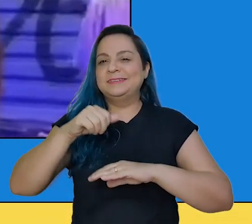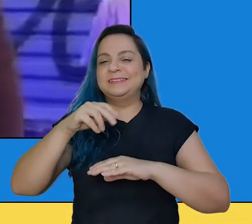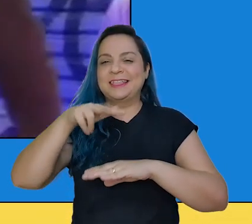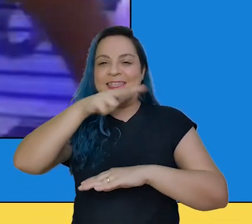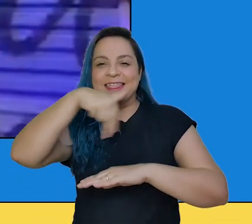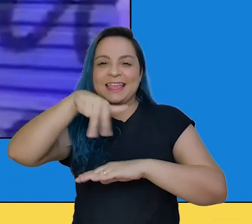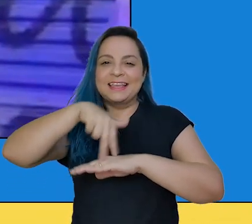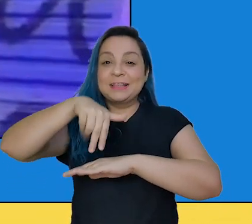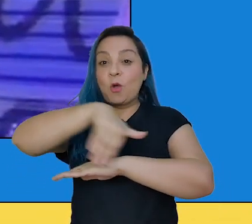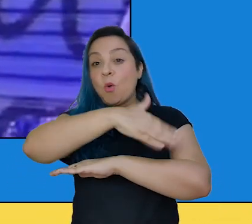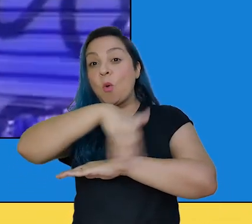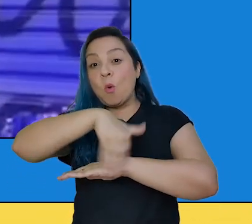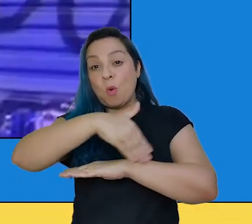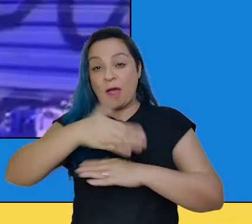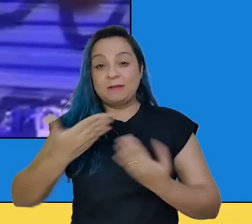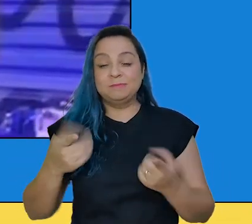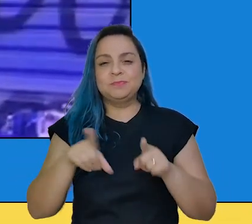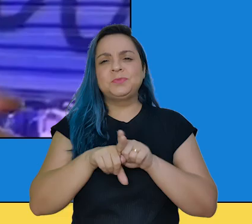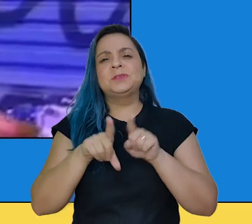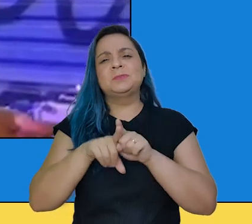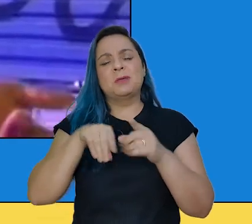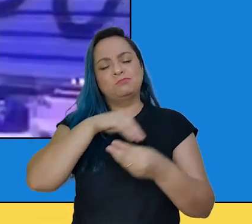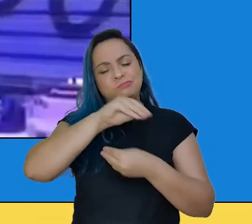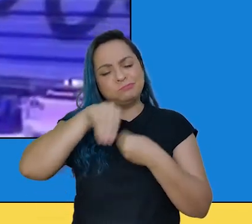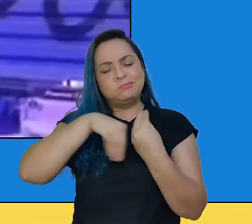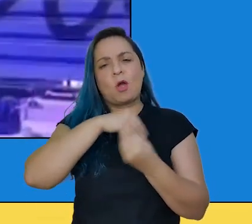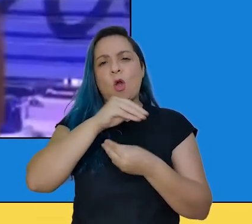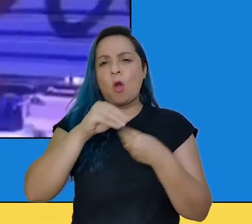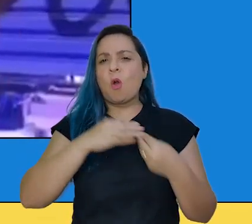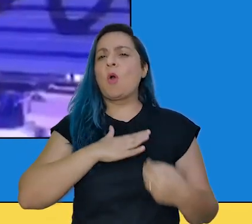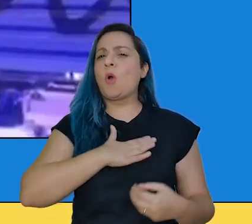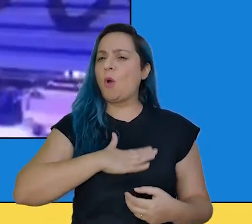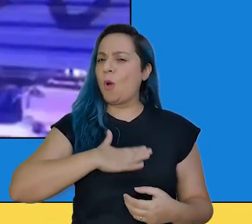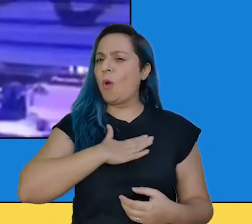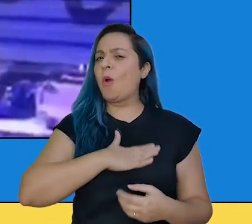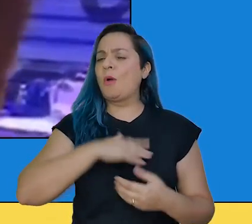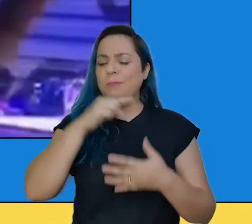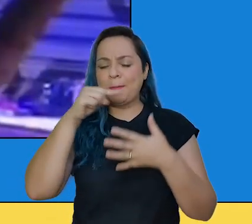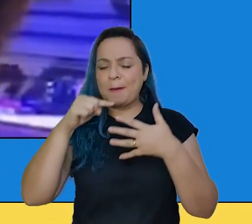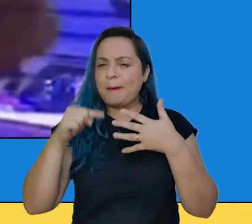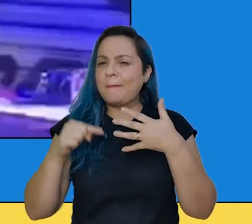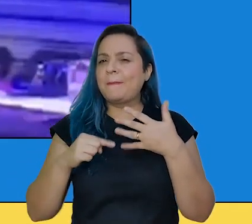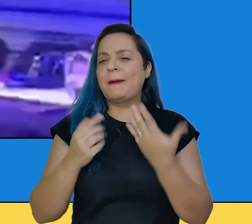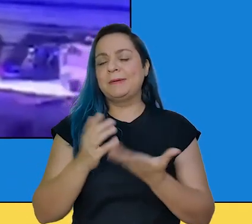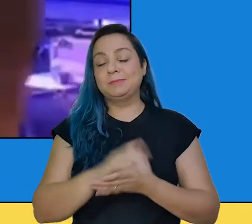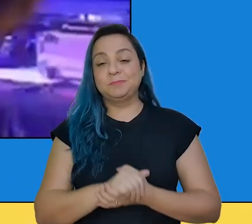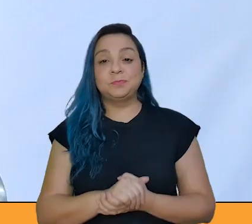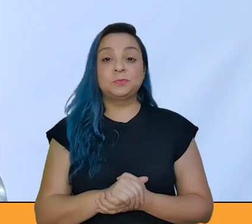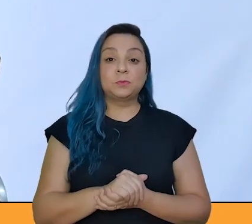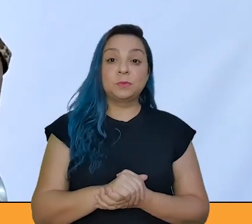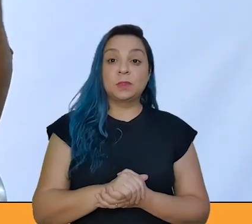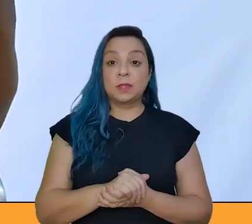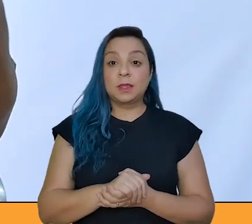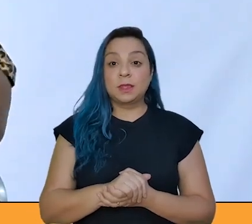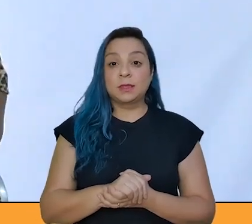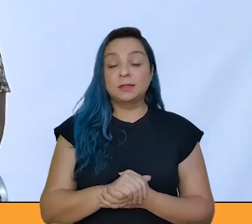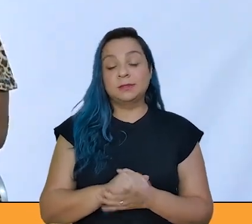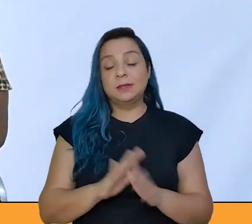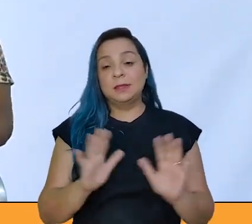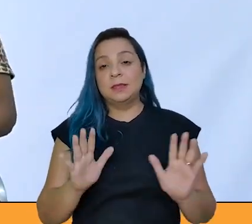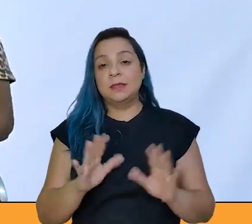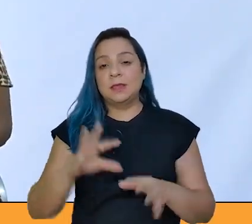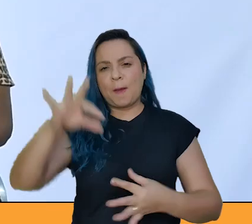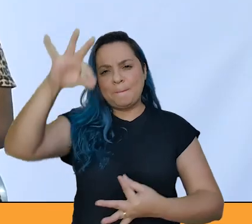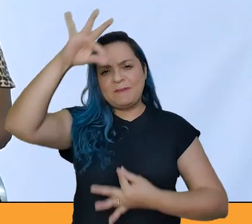de rua, e também procuro fundir e misturar um pouco todas essas linguagens assim. Para além da performance,